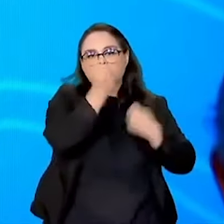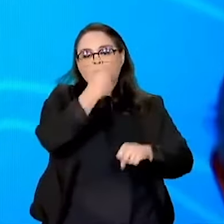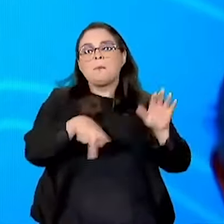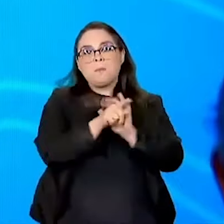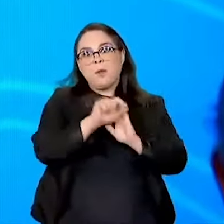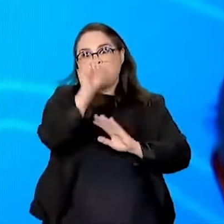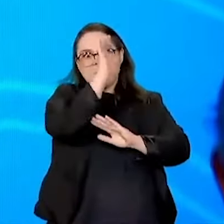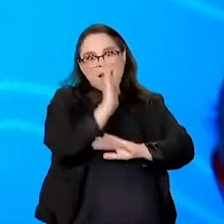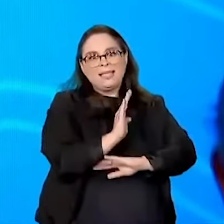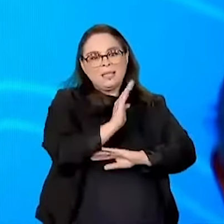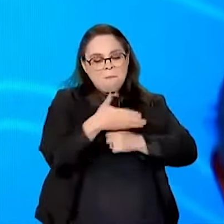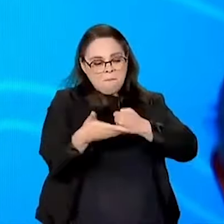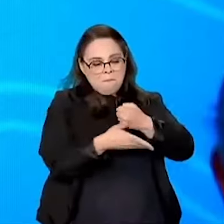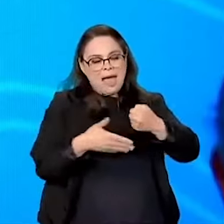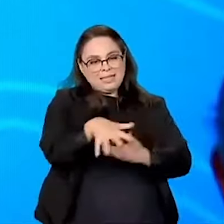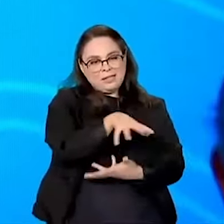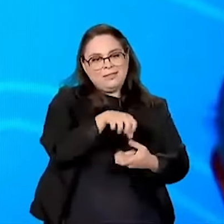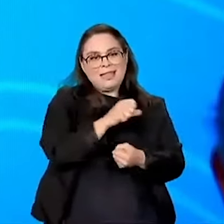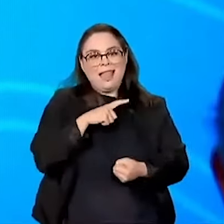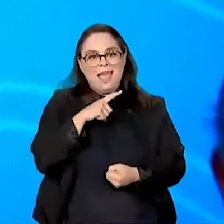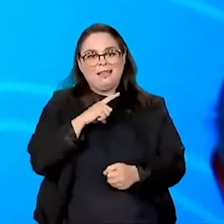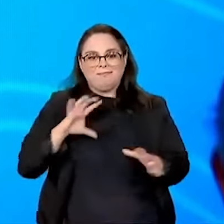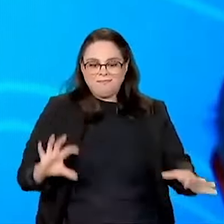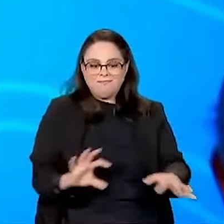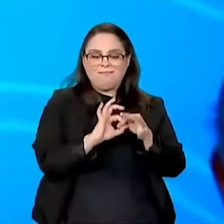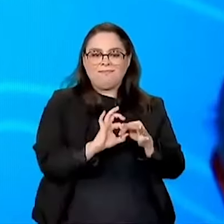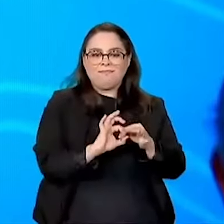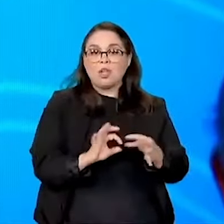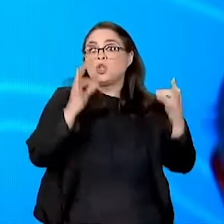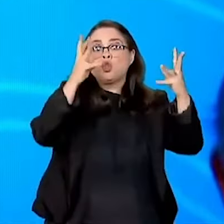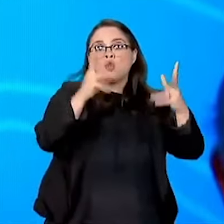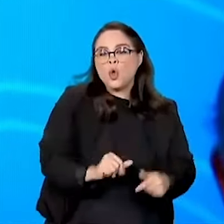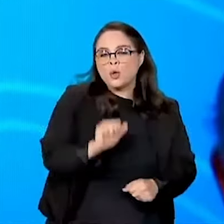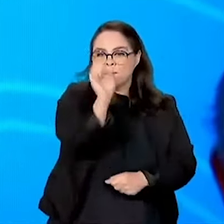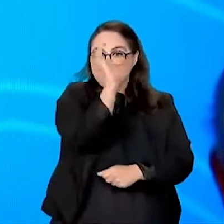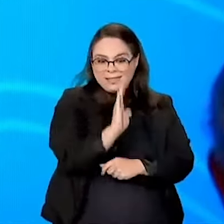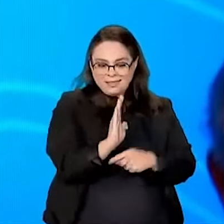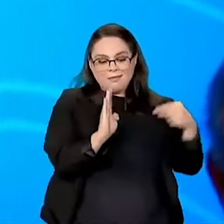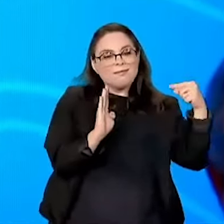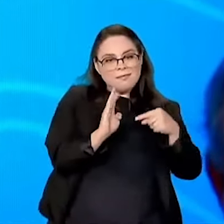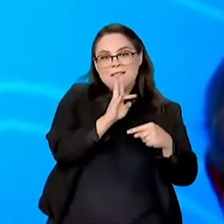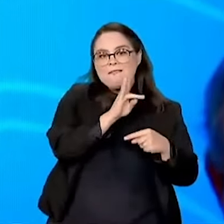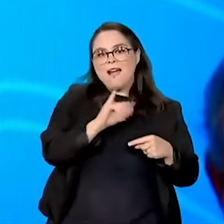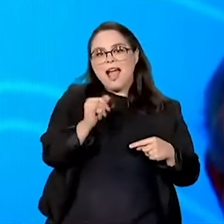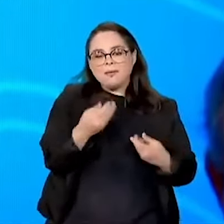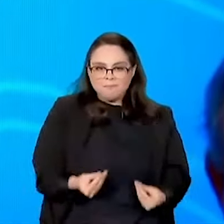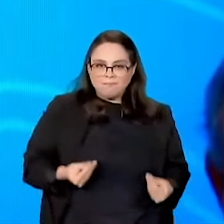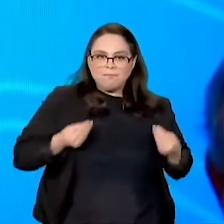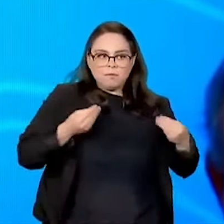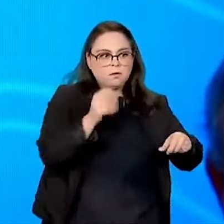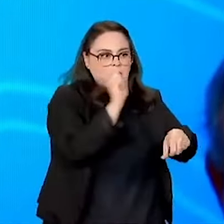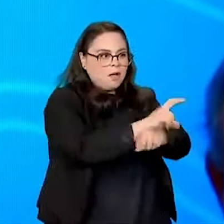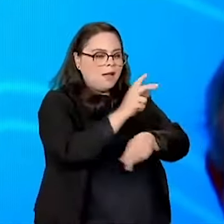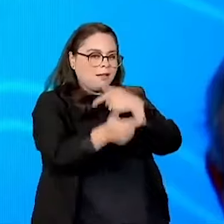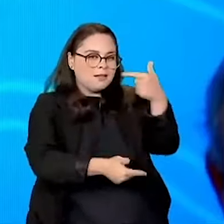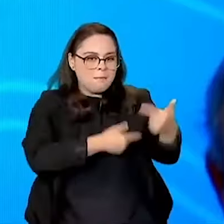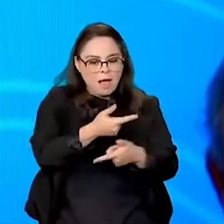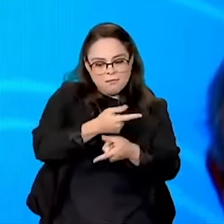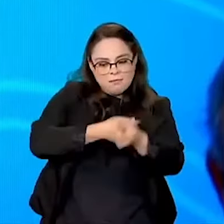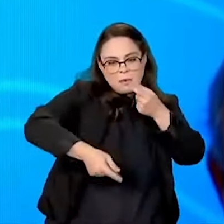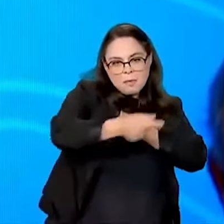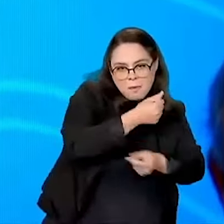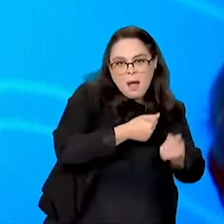do Brasil sob bases sustentáveis. Todo o Brasil vai ganhar com a geração de empregos e economia